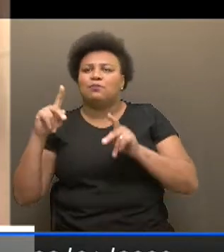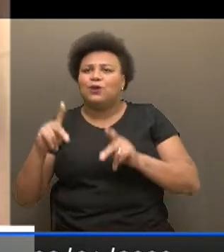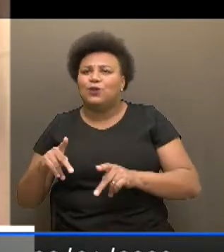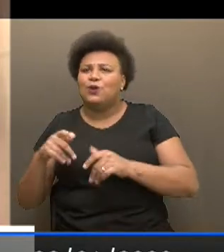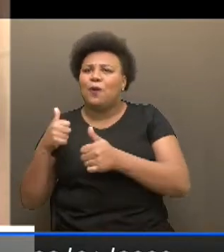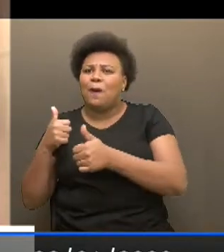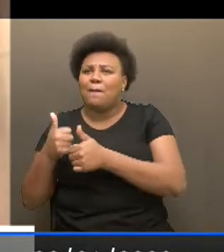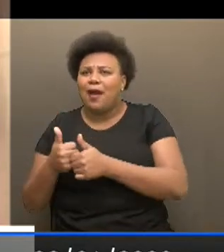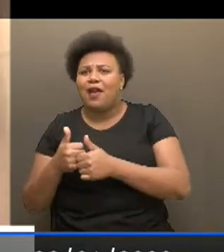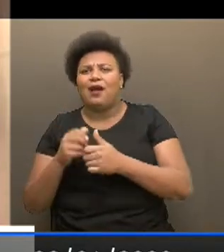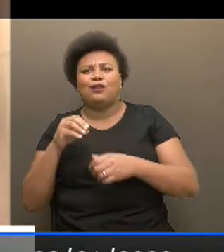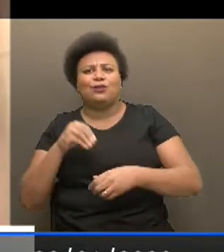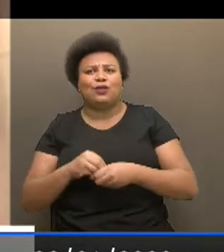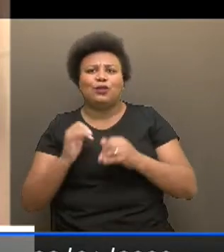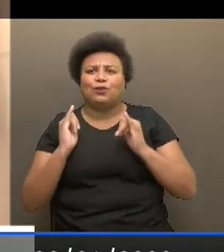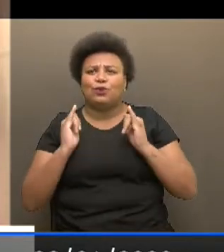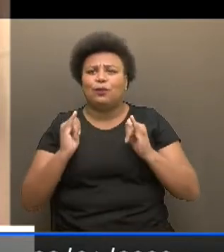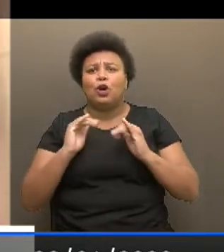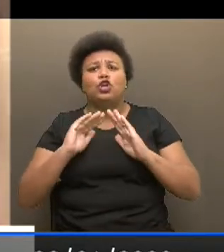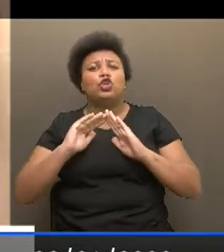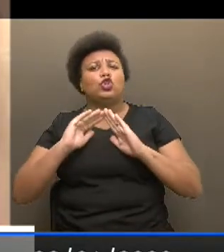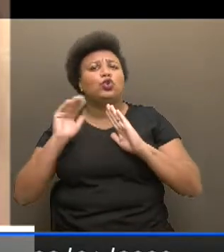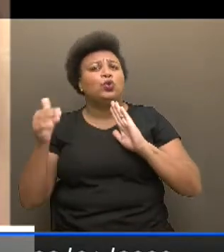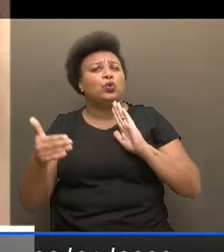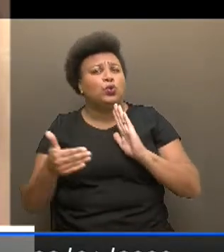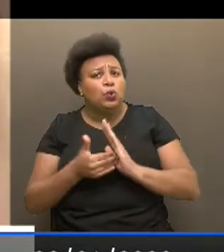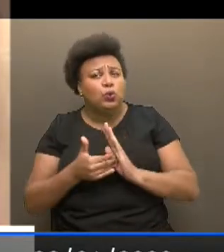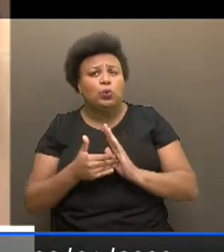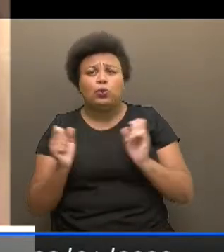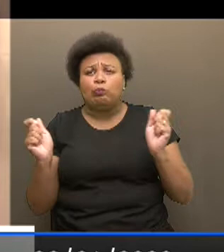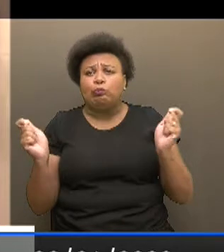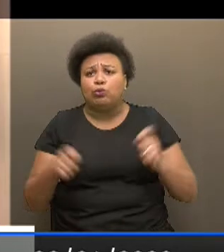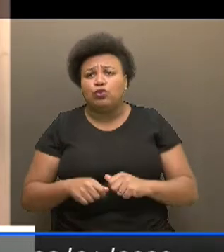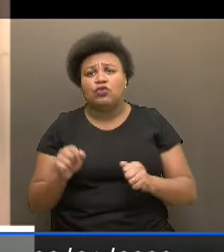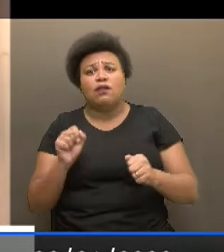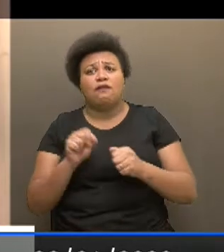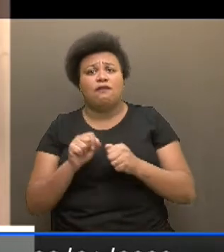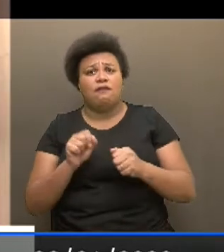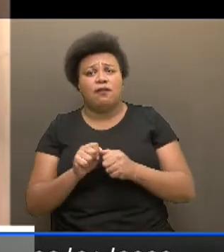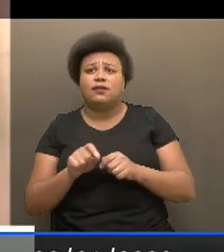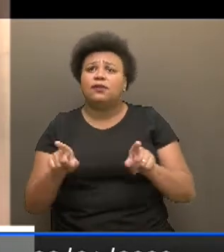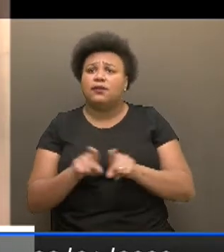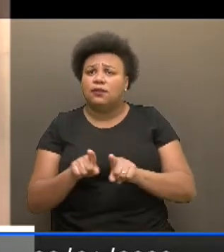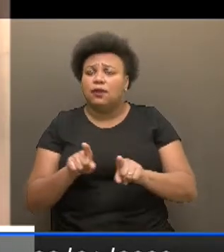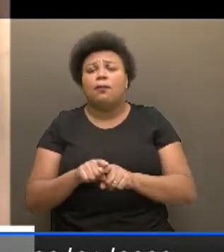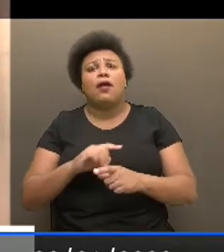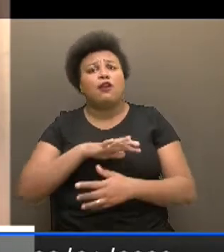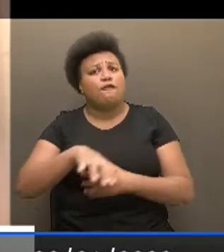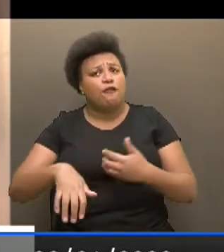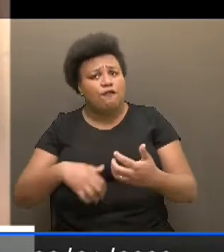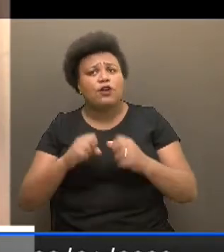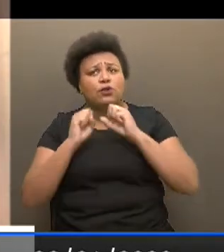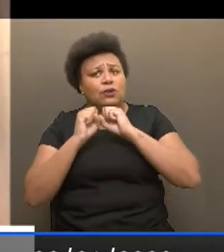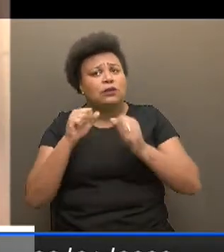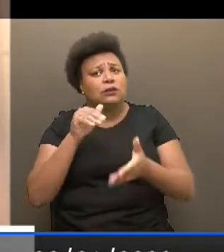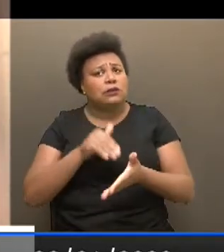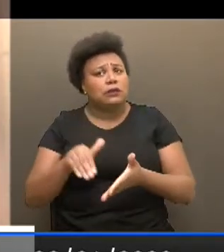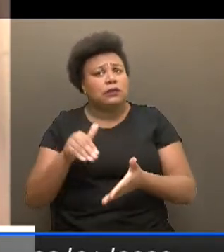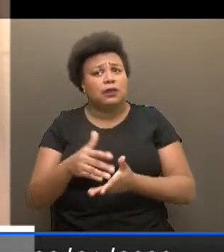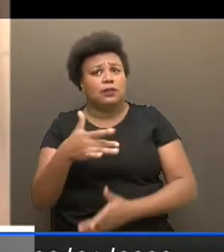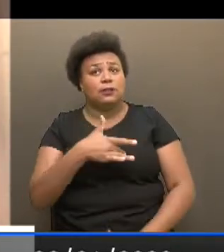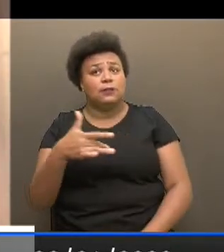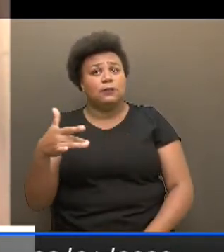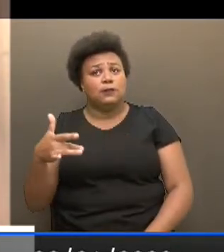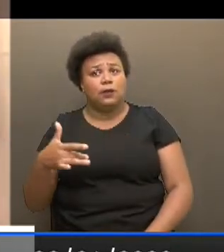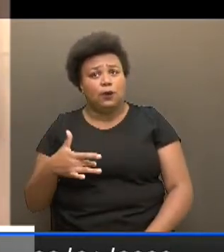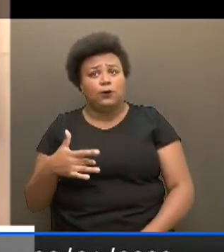no transporte, enfim, tudo o que nós podíamos dizer, inclusive envolvendo as secretarias da saúde dos